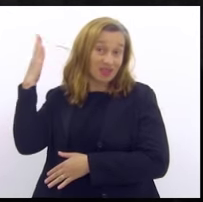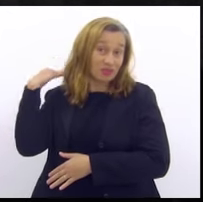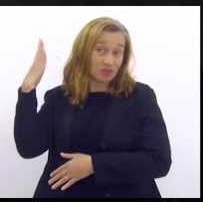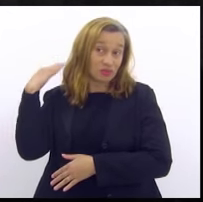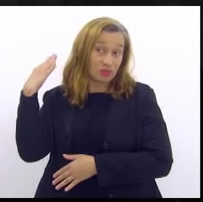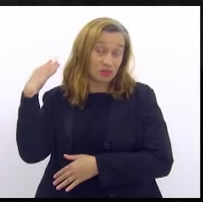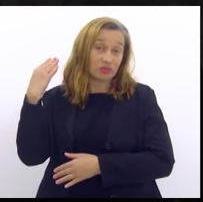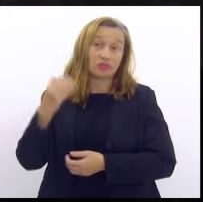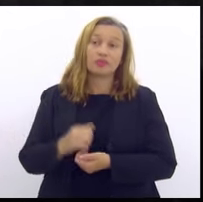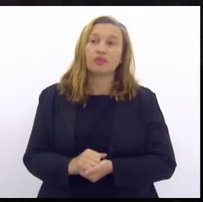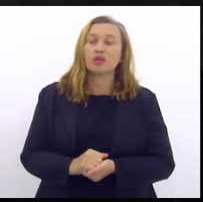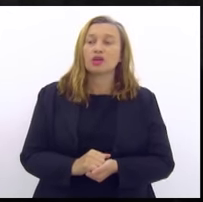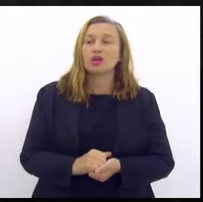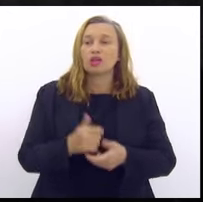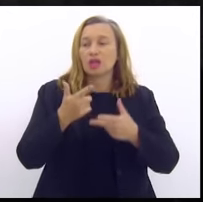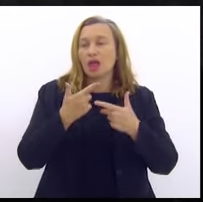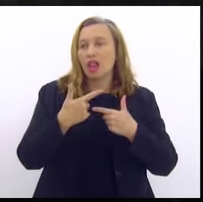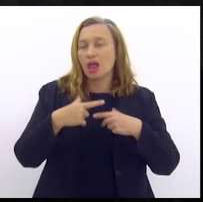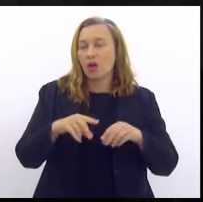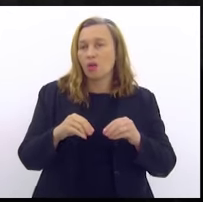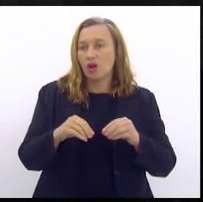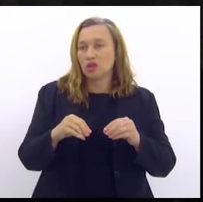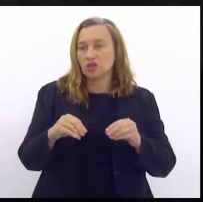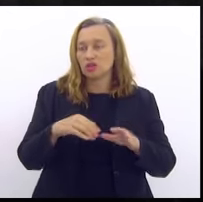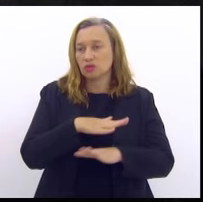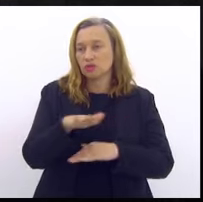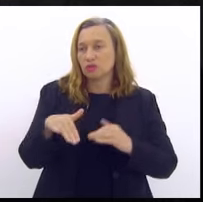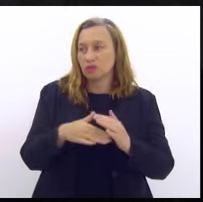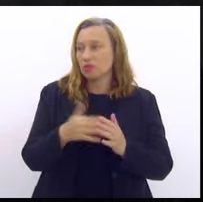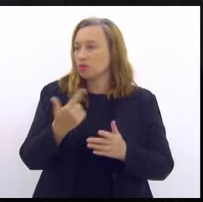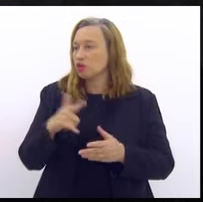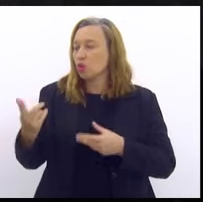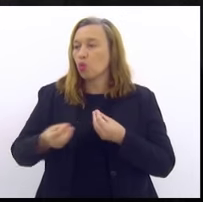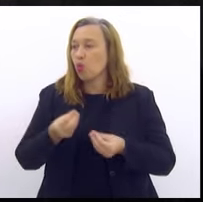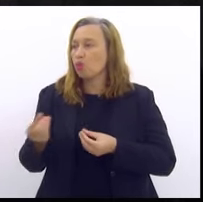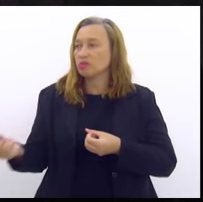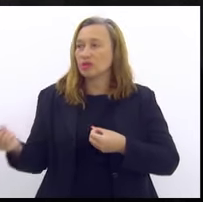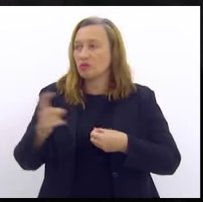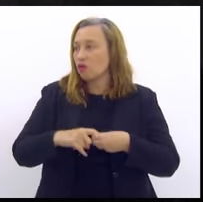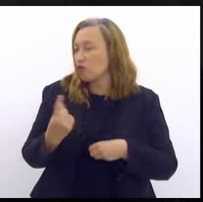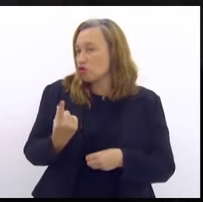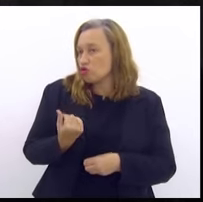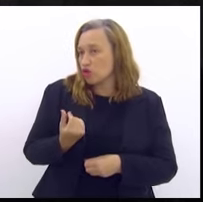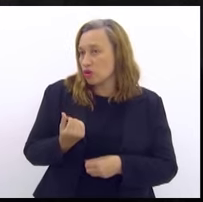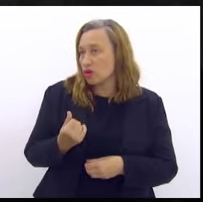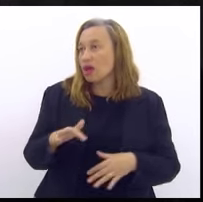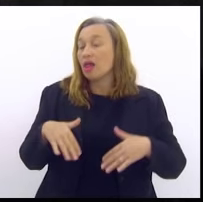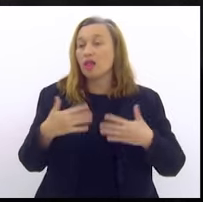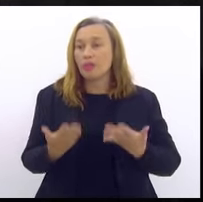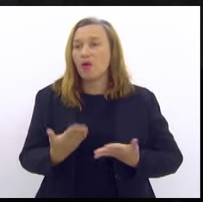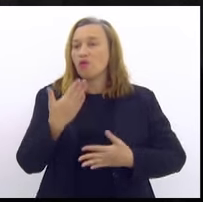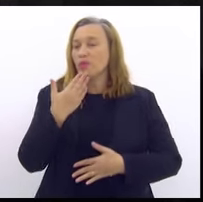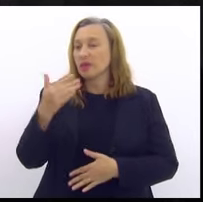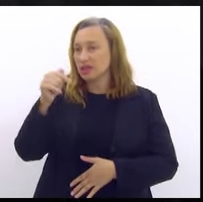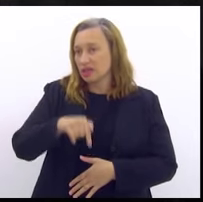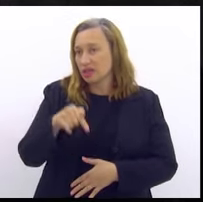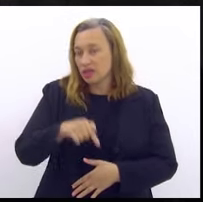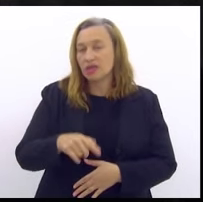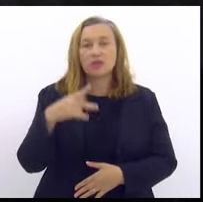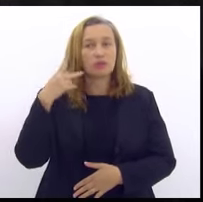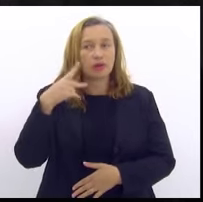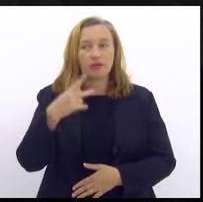em linguagem popular, lascado, não tinha como devolver. Aí foi sugerido aqui no